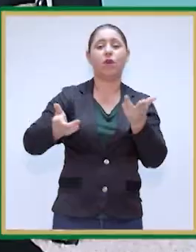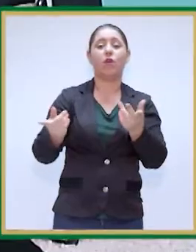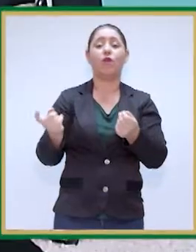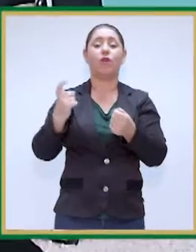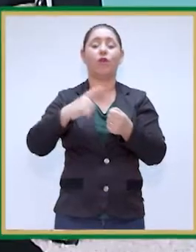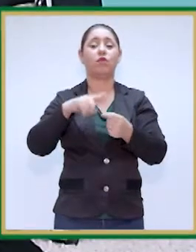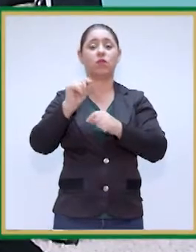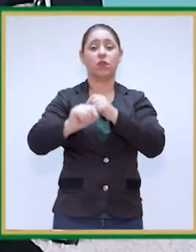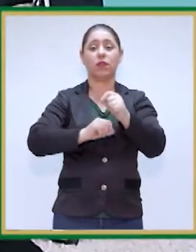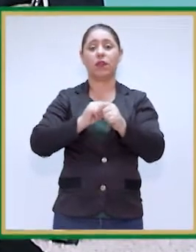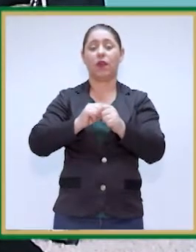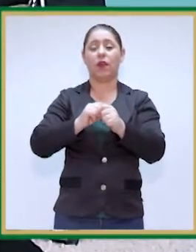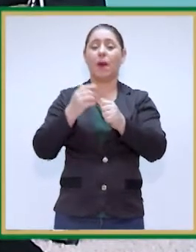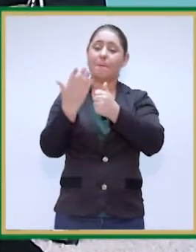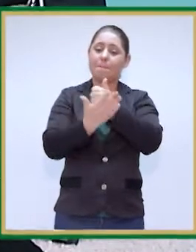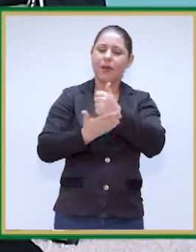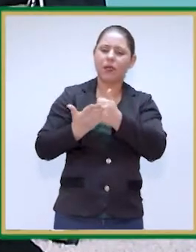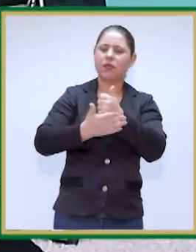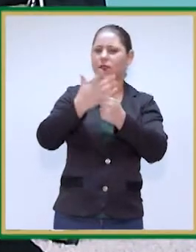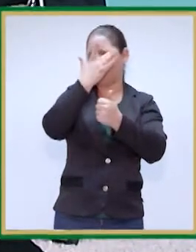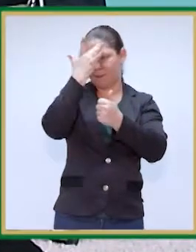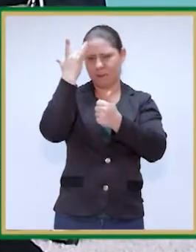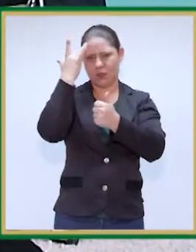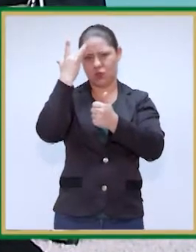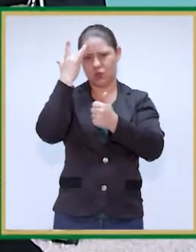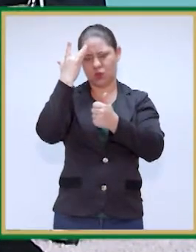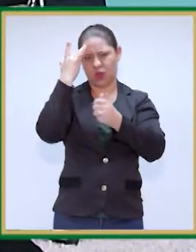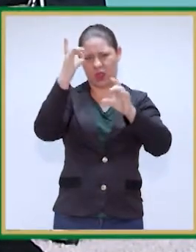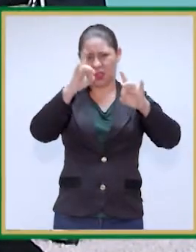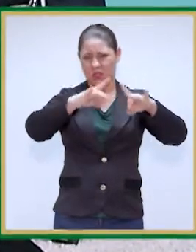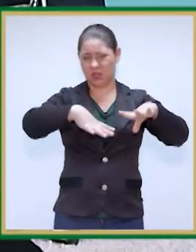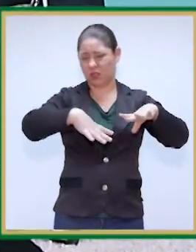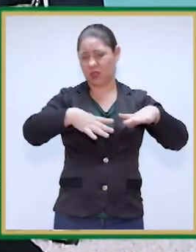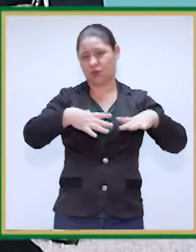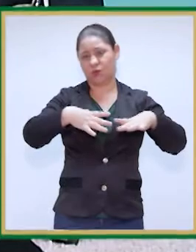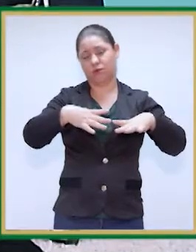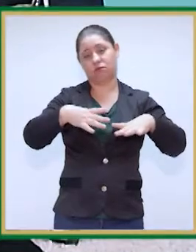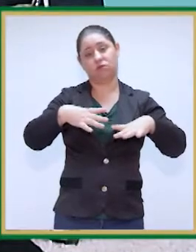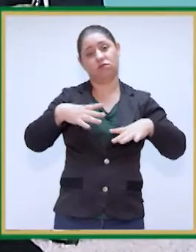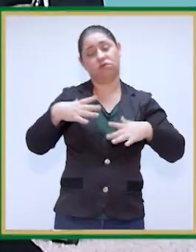É isso, é realmente dar uma base, né, para quem está saindo, dar essa oportunidade.